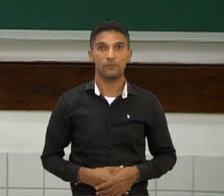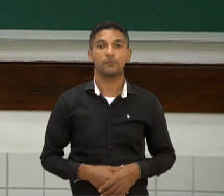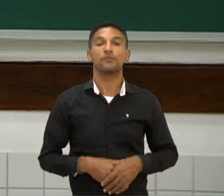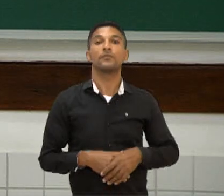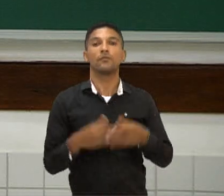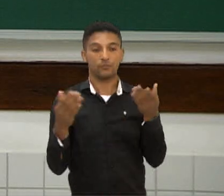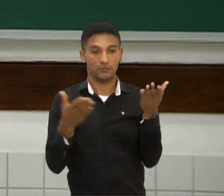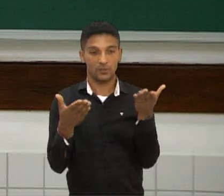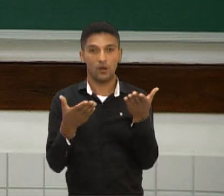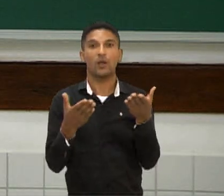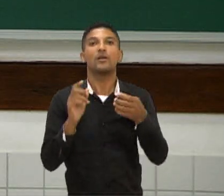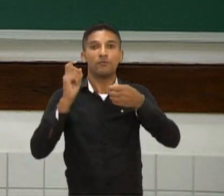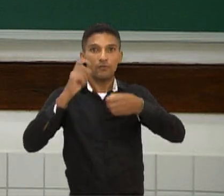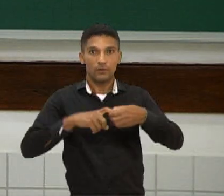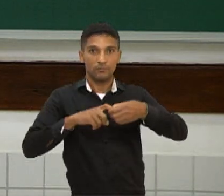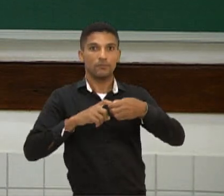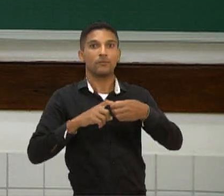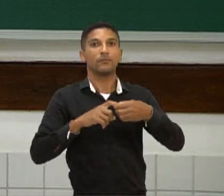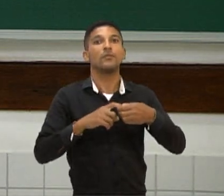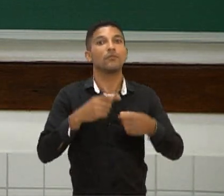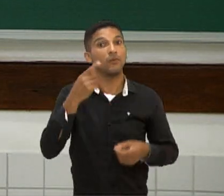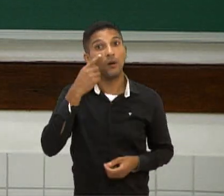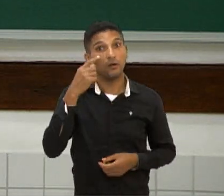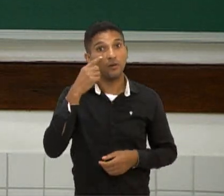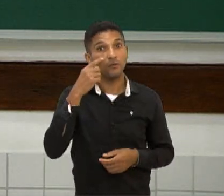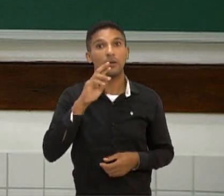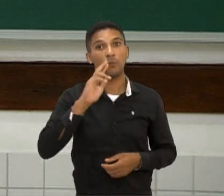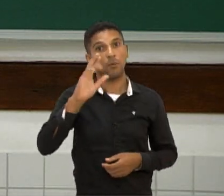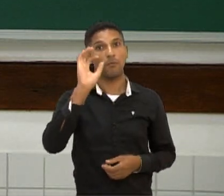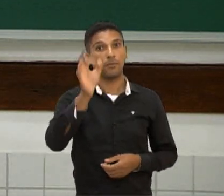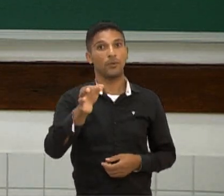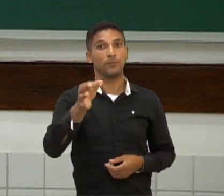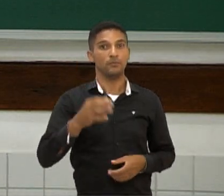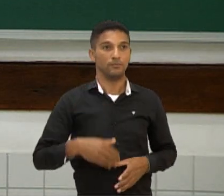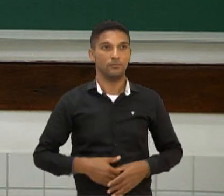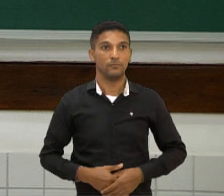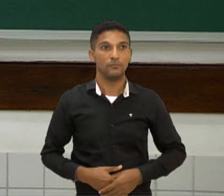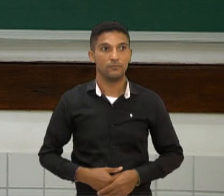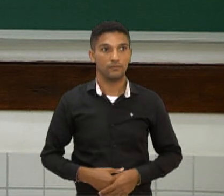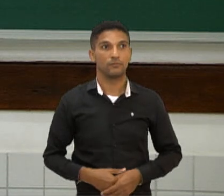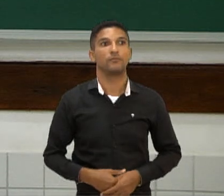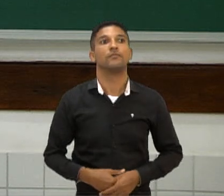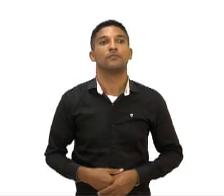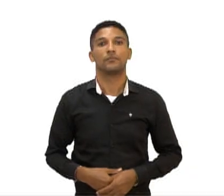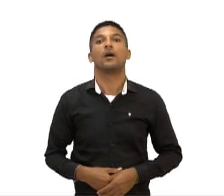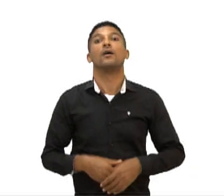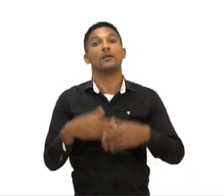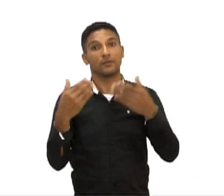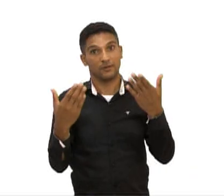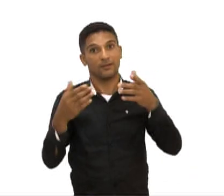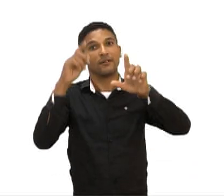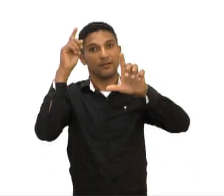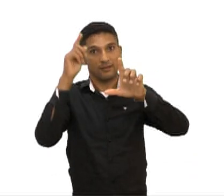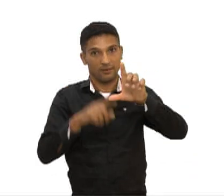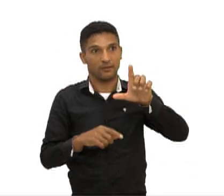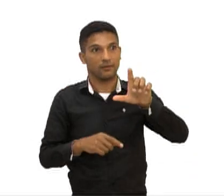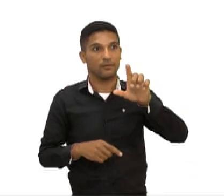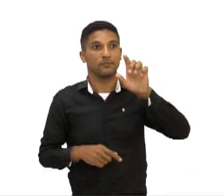Então agora voltamos, vamos ver qual que é a alternativa correta. A alternativa correta é uma